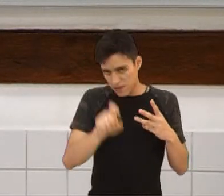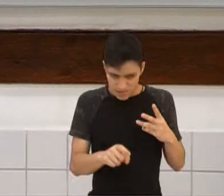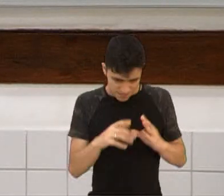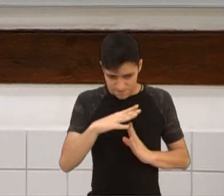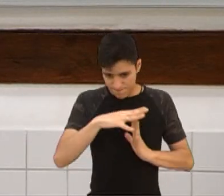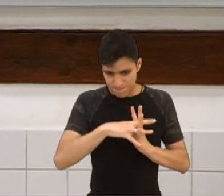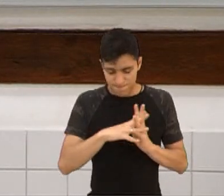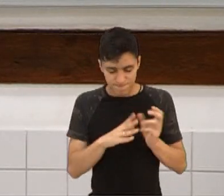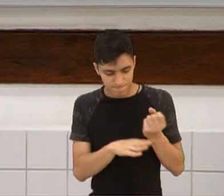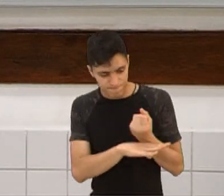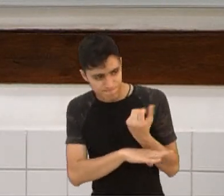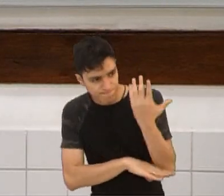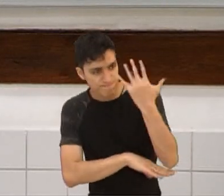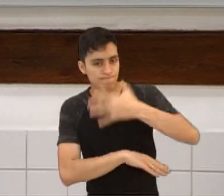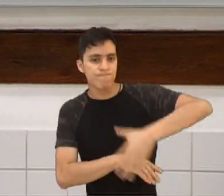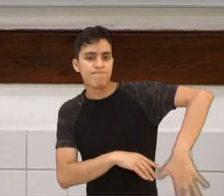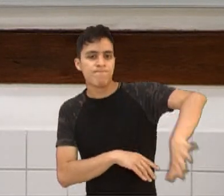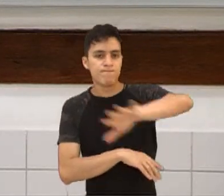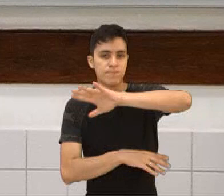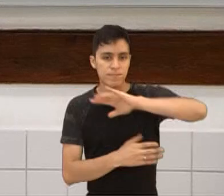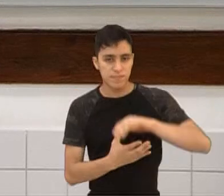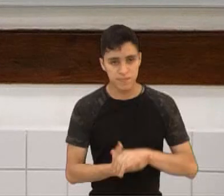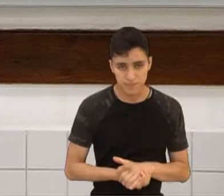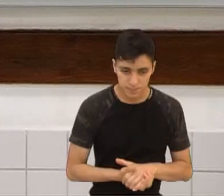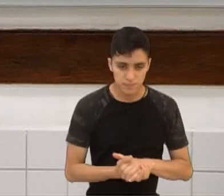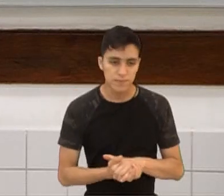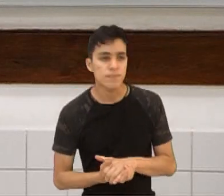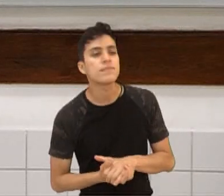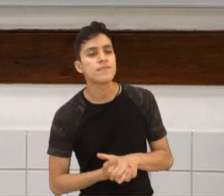região. E é importante lembrar que, apesar da gente muitas vezes